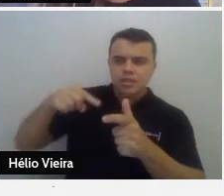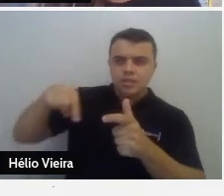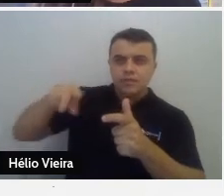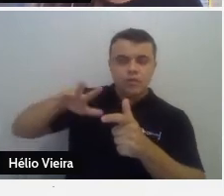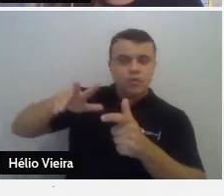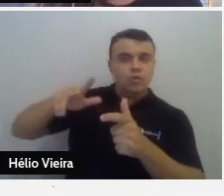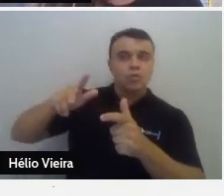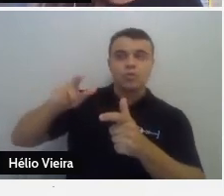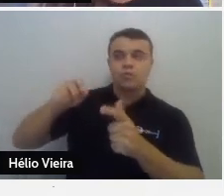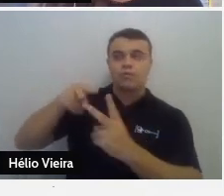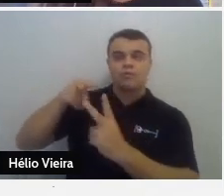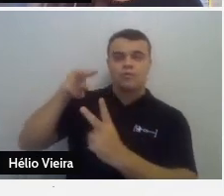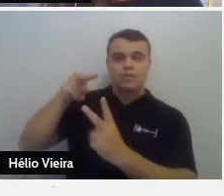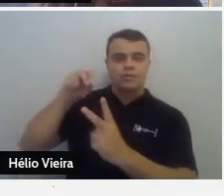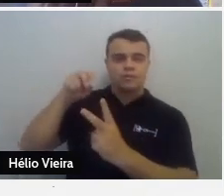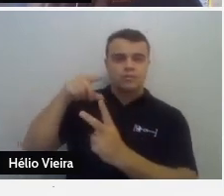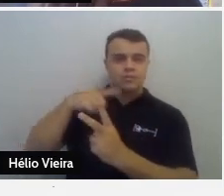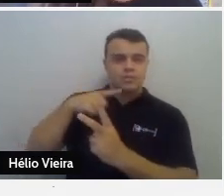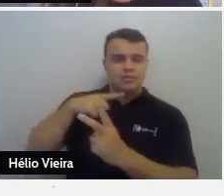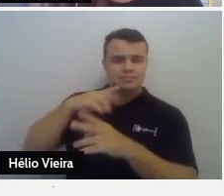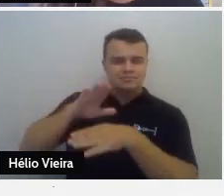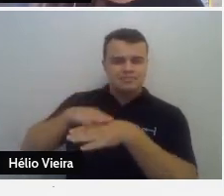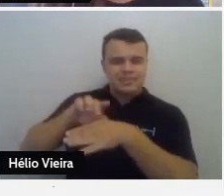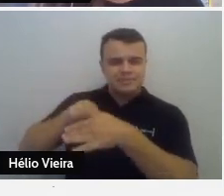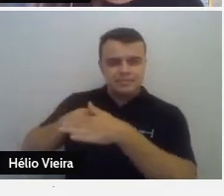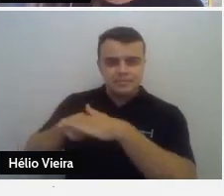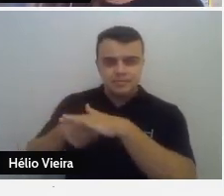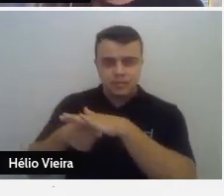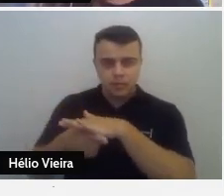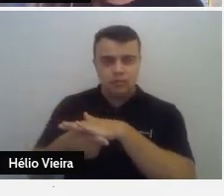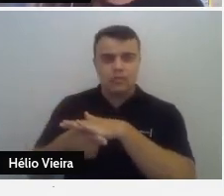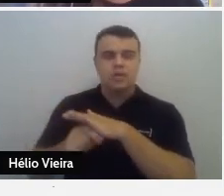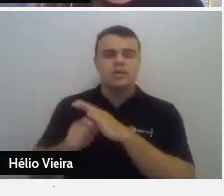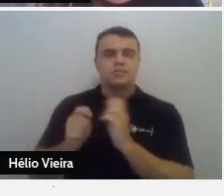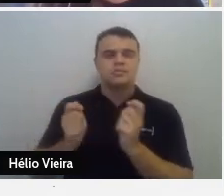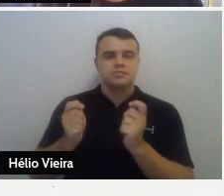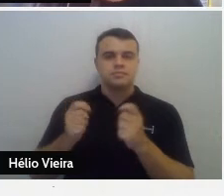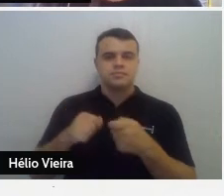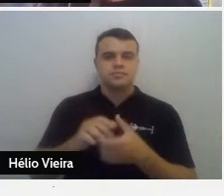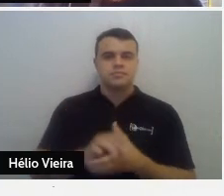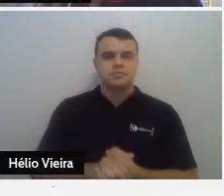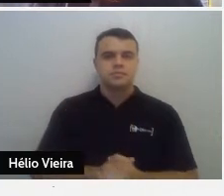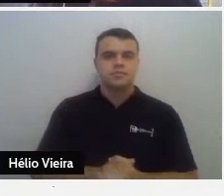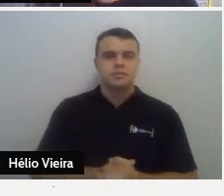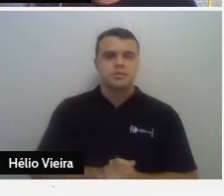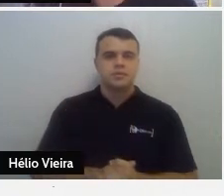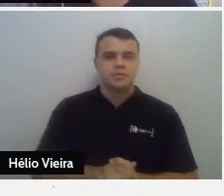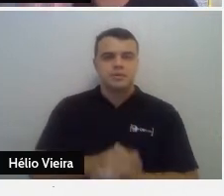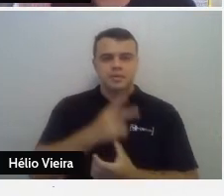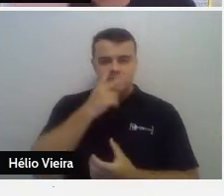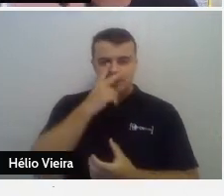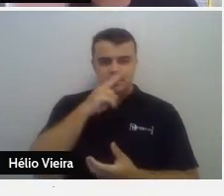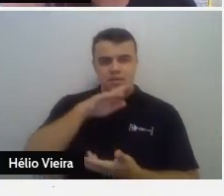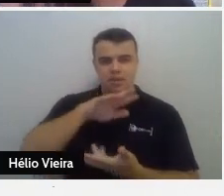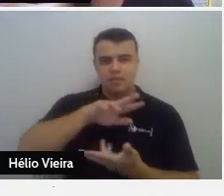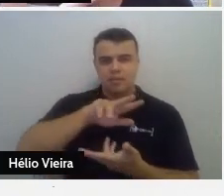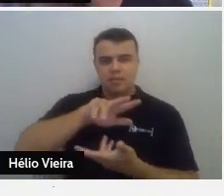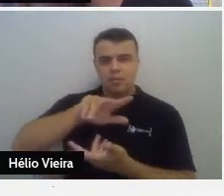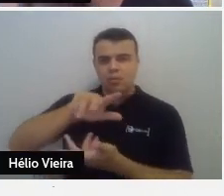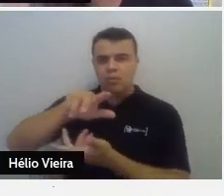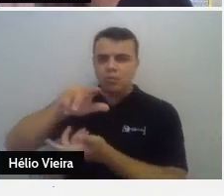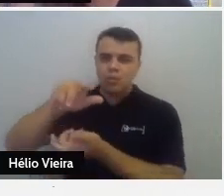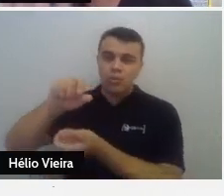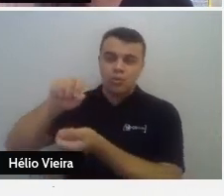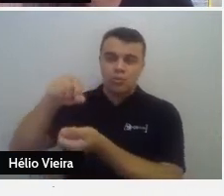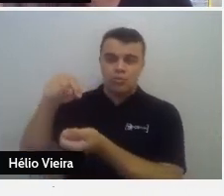virtual mais profunda, né? Então, são mundos, né? Seria um